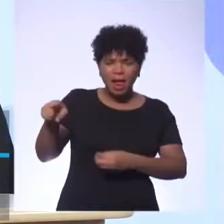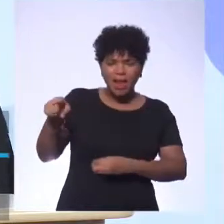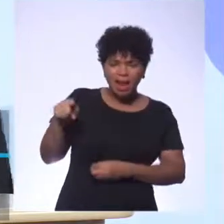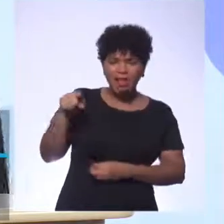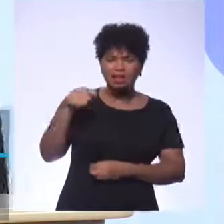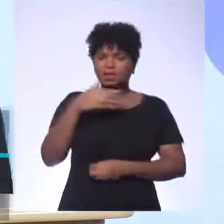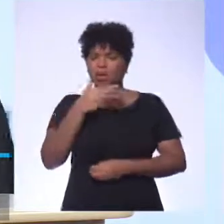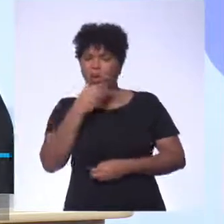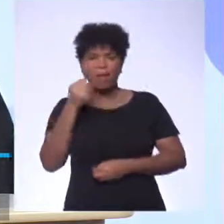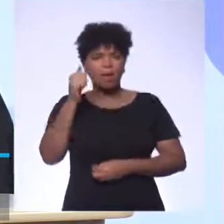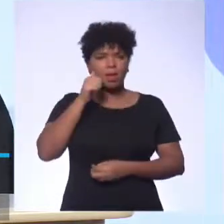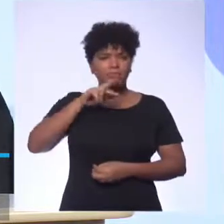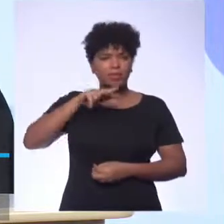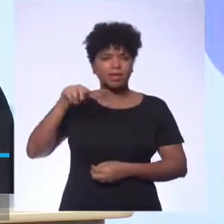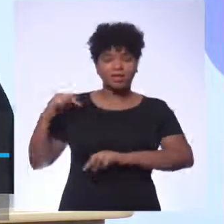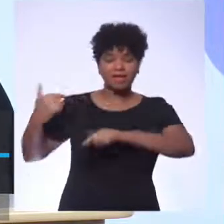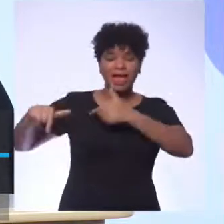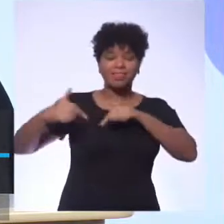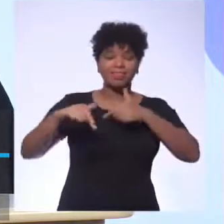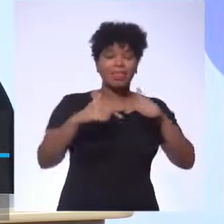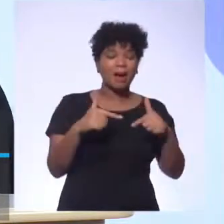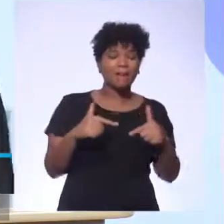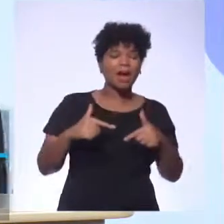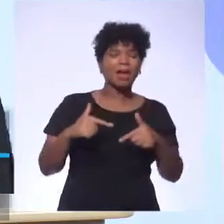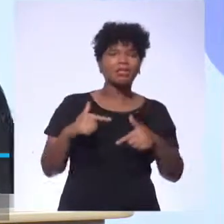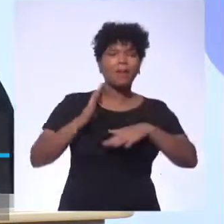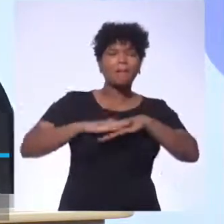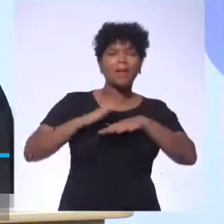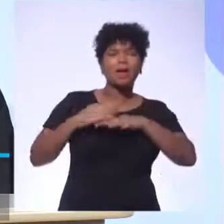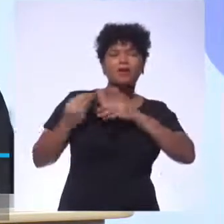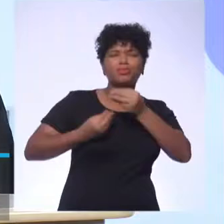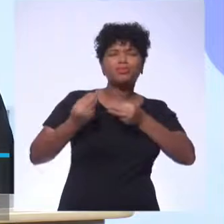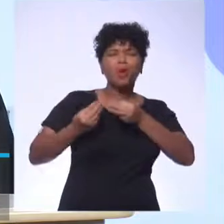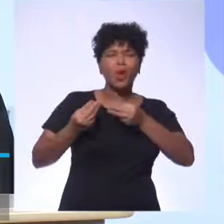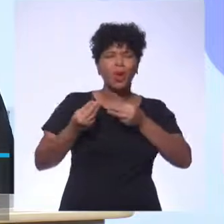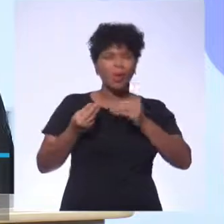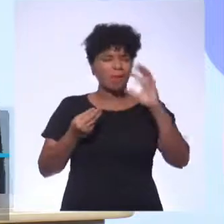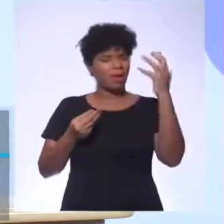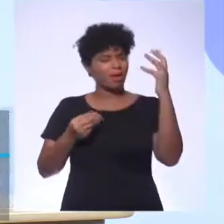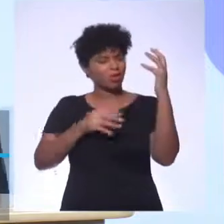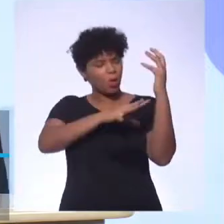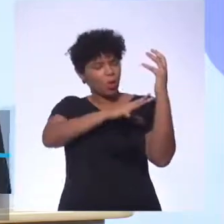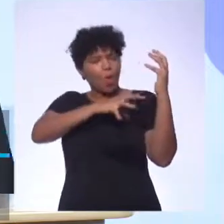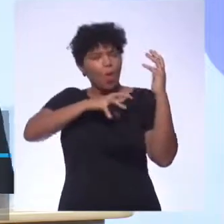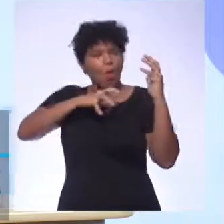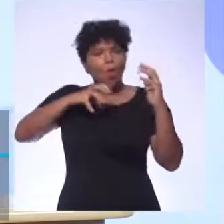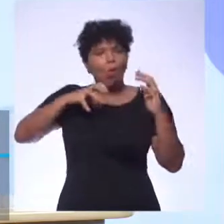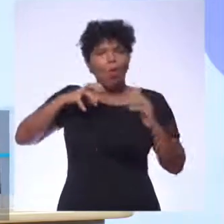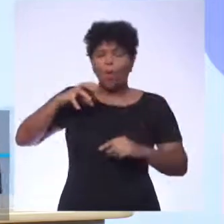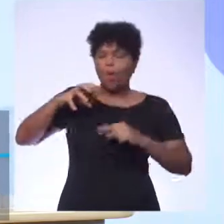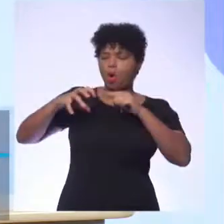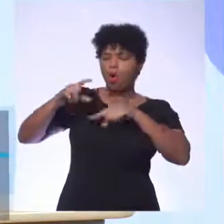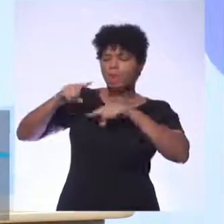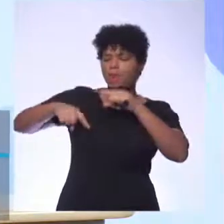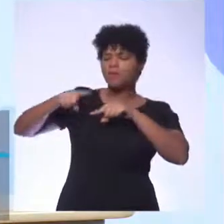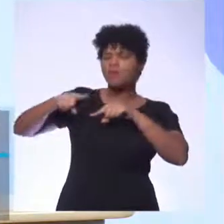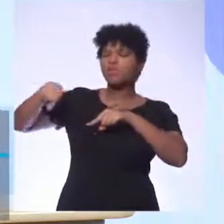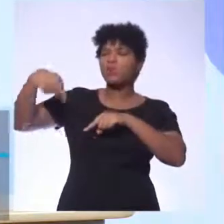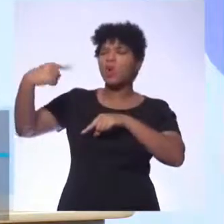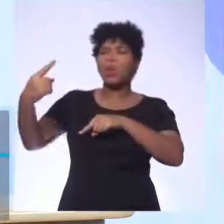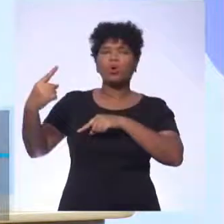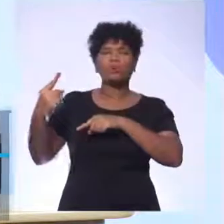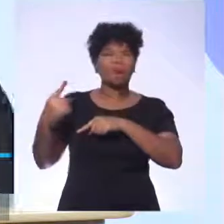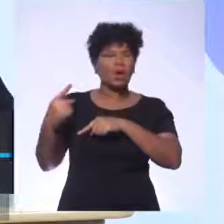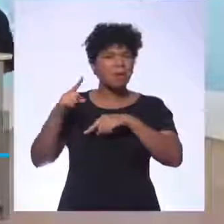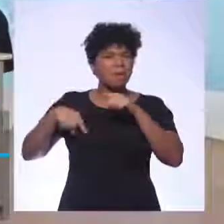as condições de trabalho, a maneira de extração, com o cuidado, com a manutenção para gerações